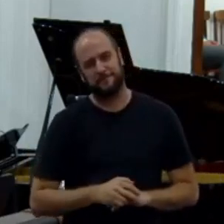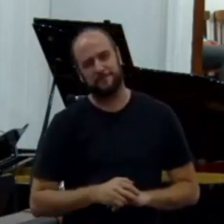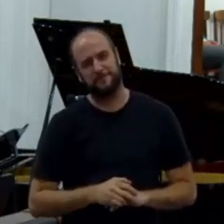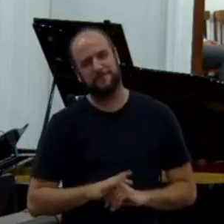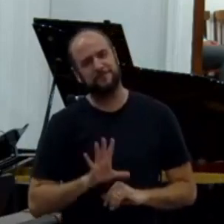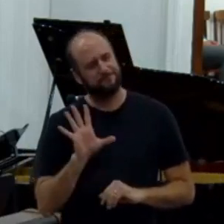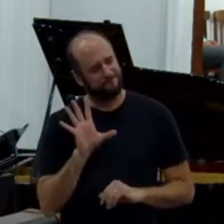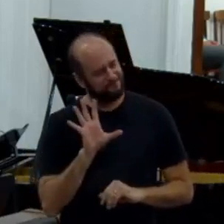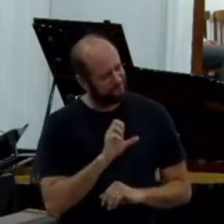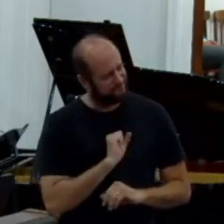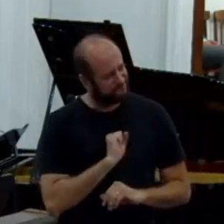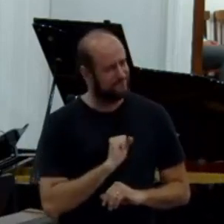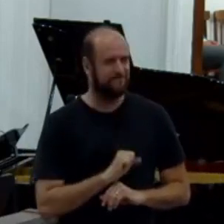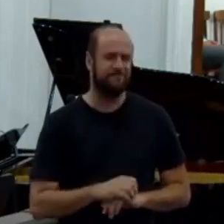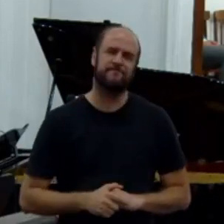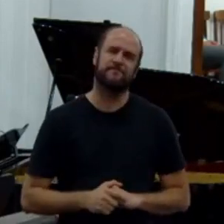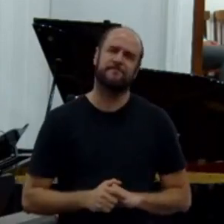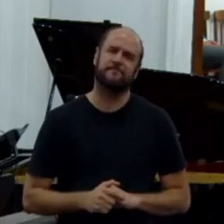Cheio de amor.